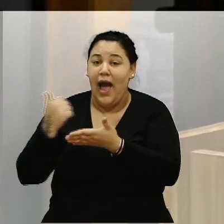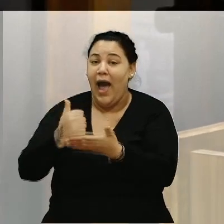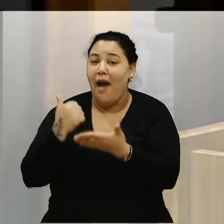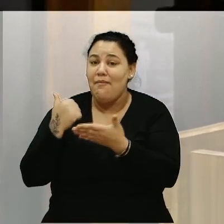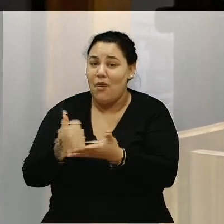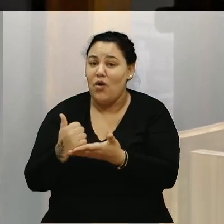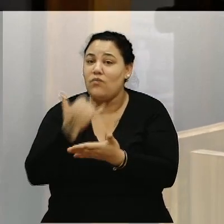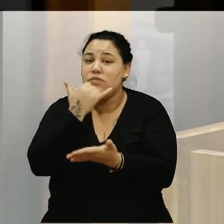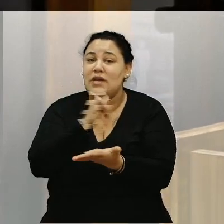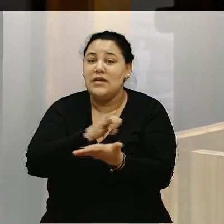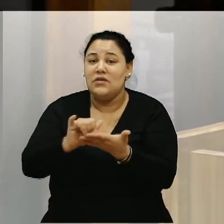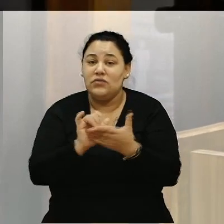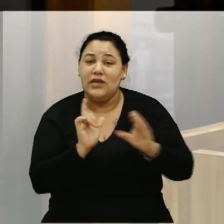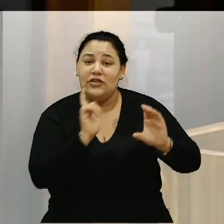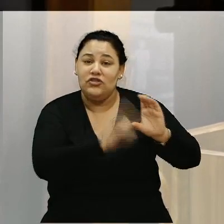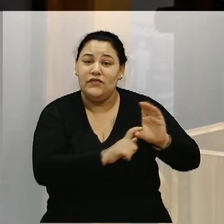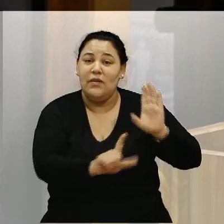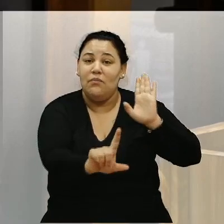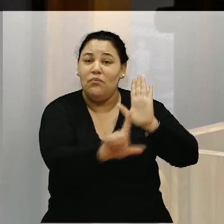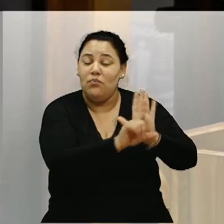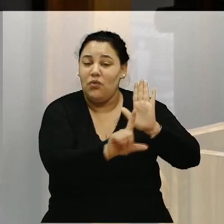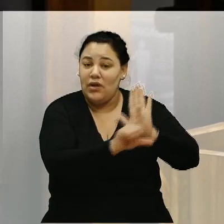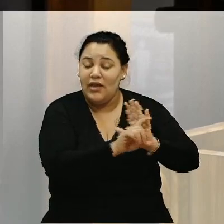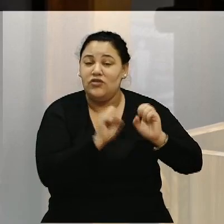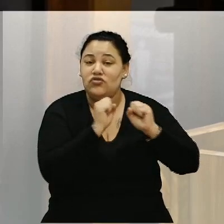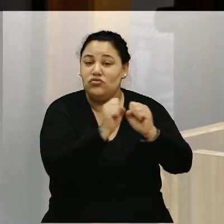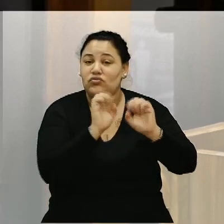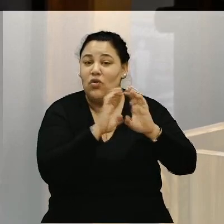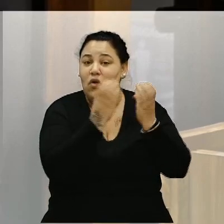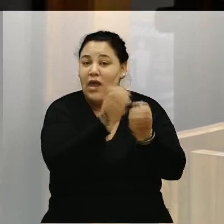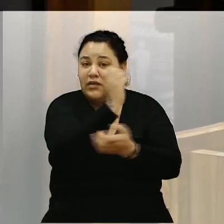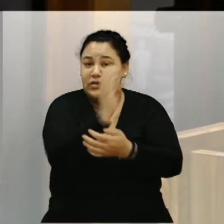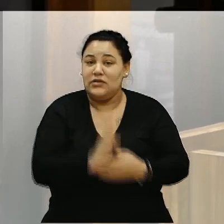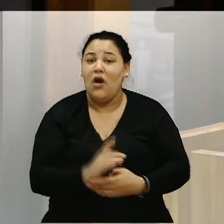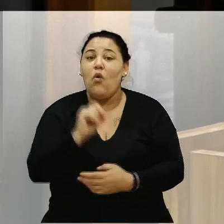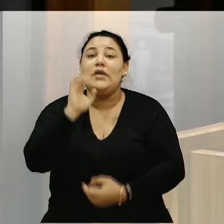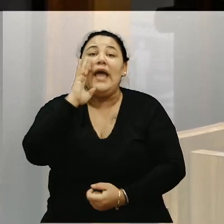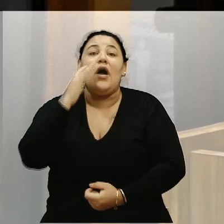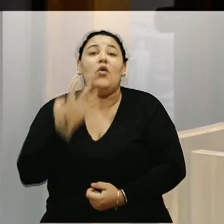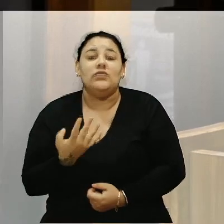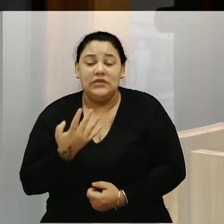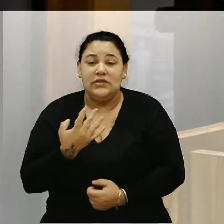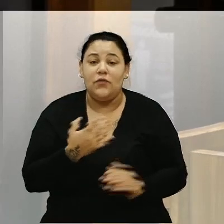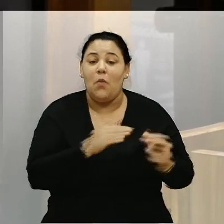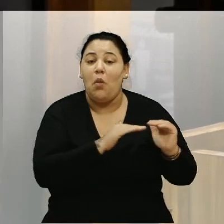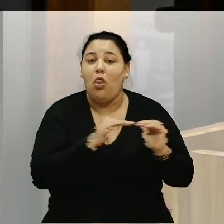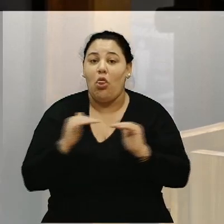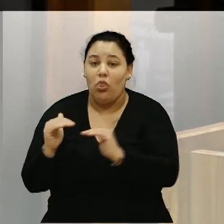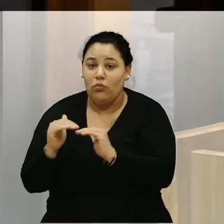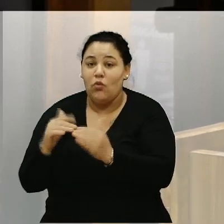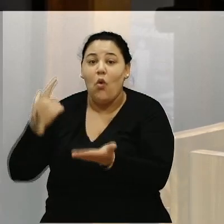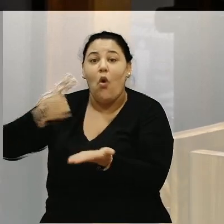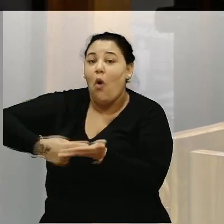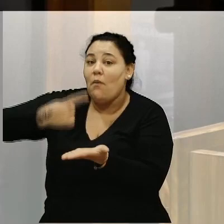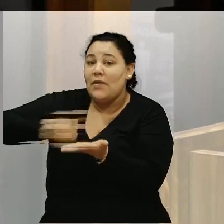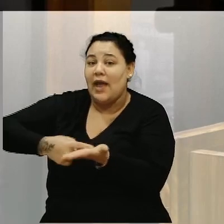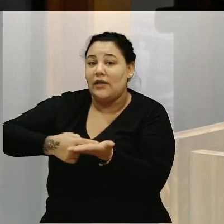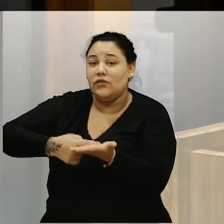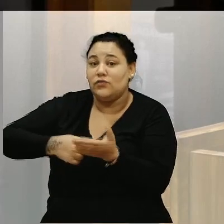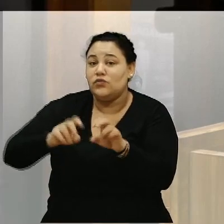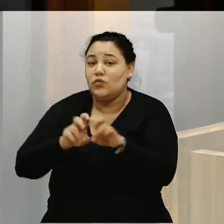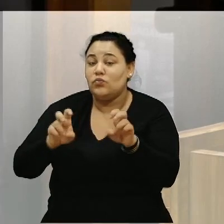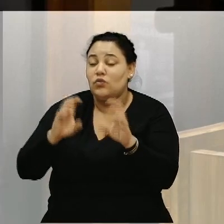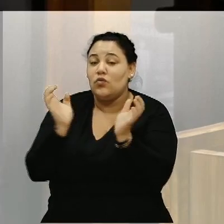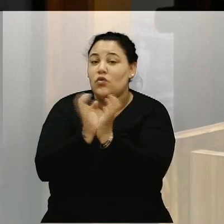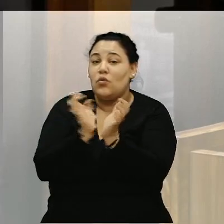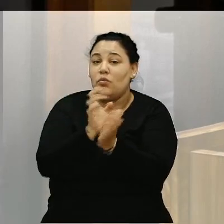de anistia por lei pelo Congresso Nacional. O que houve, na verdade, foi um alinhamento da bancada do PT em relação ao desejo